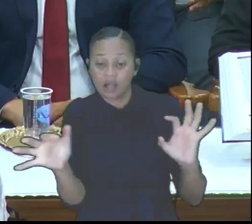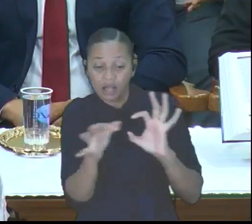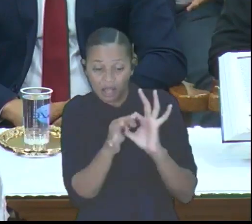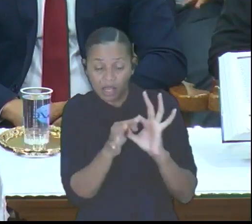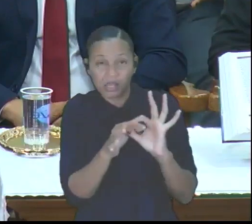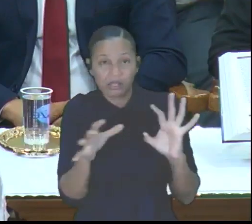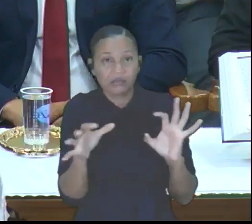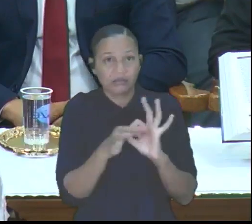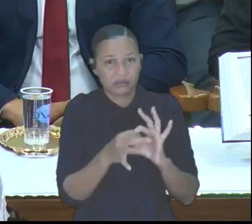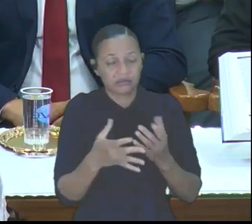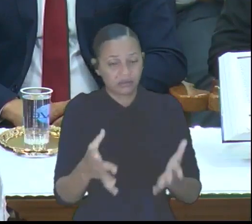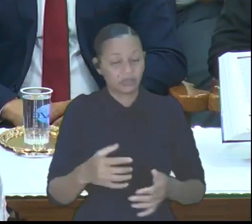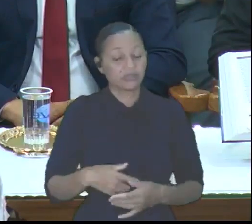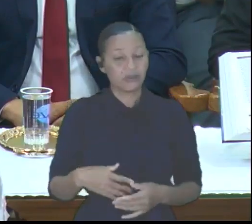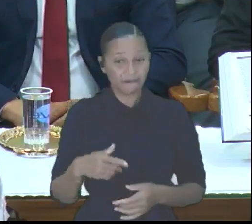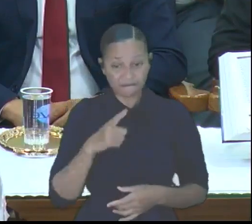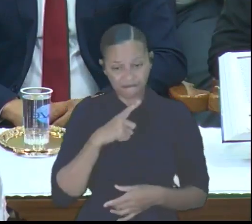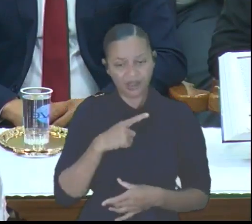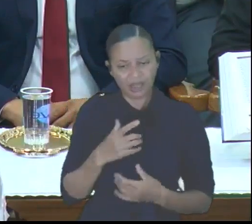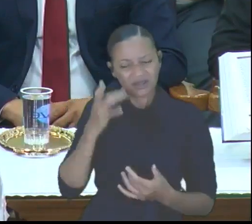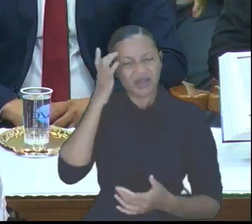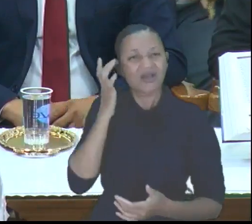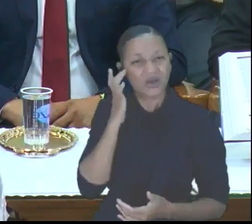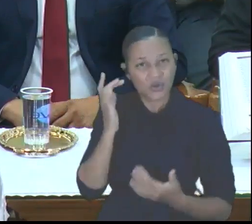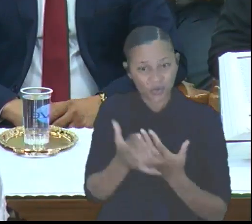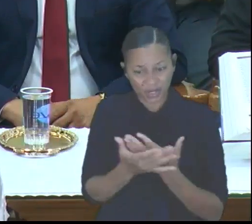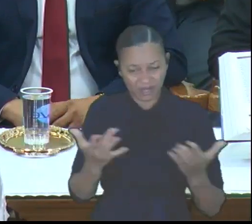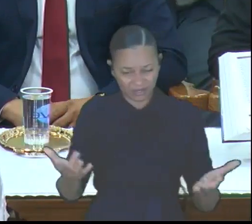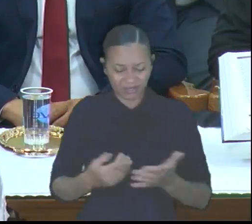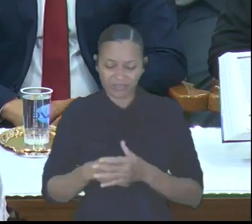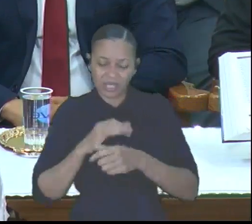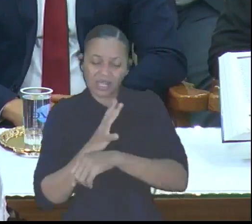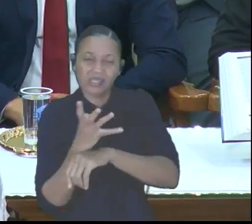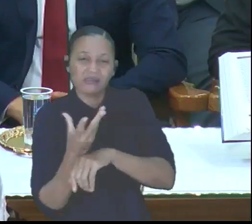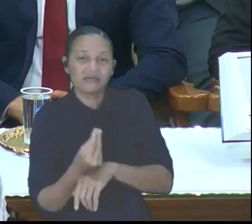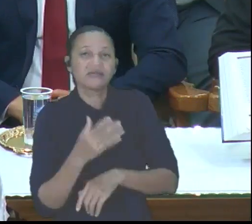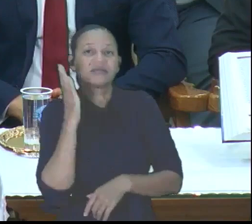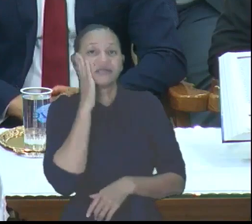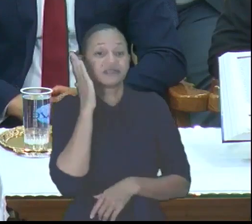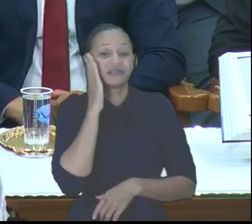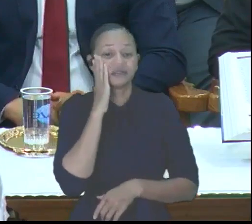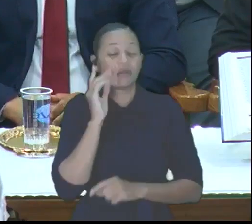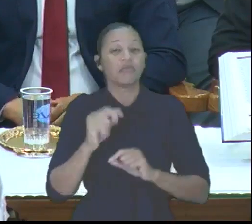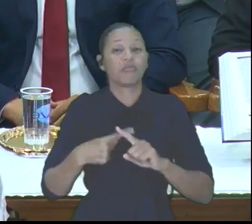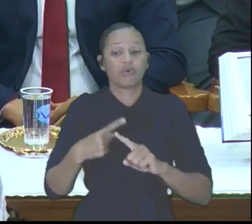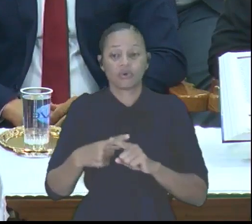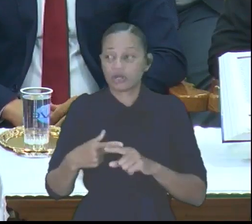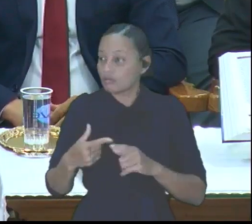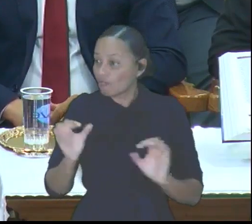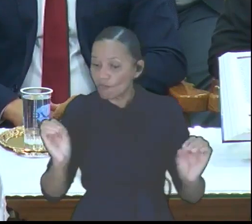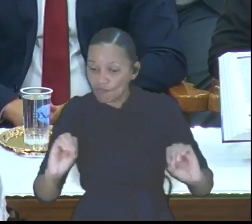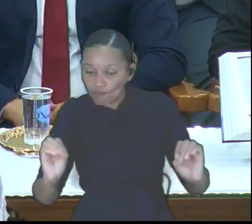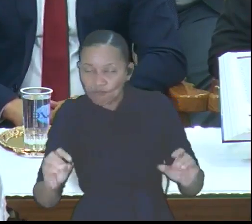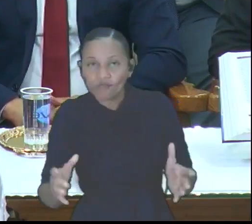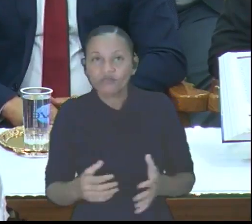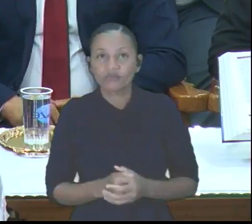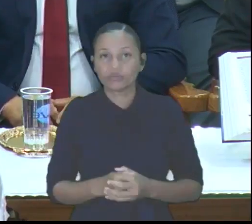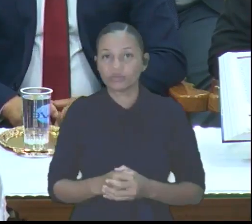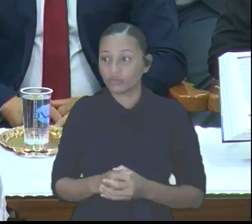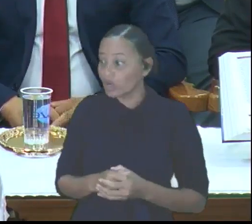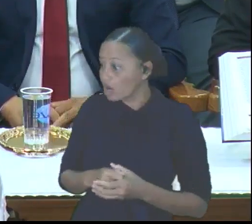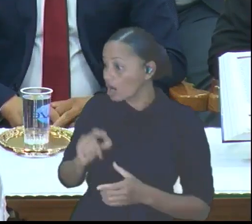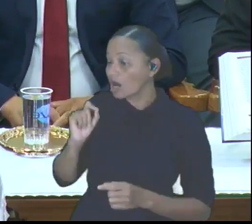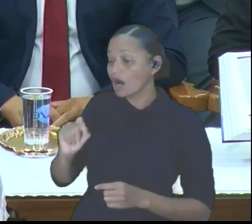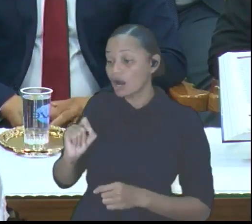ligo. O que desligar, eu desligo. E eu acho que a igreja entende que ela vai atrás de quem? De quem não veio no culto. A igreja foi